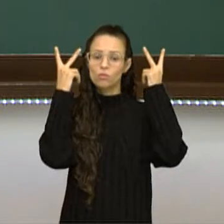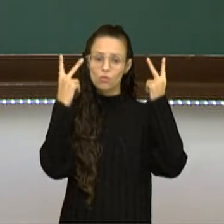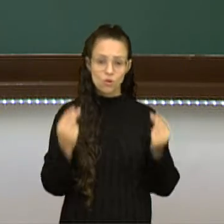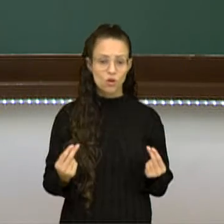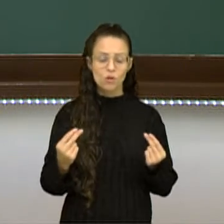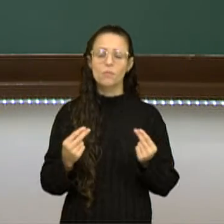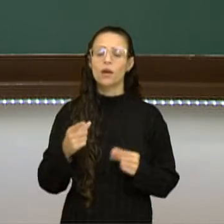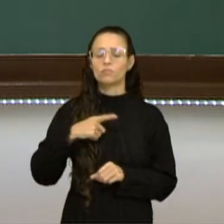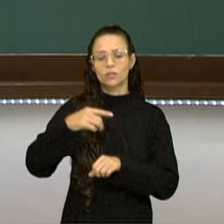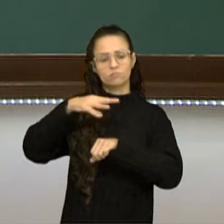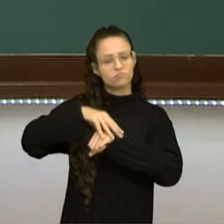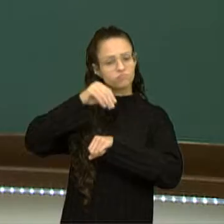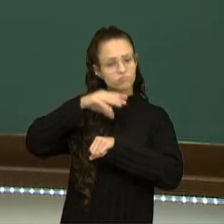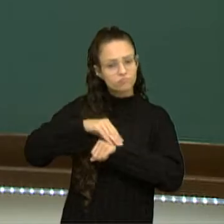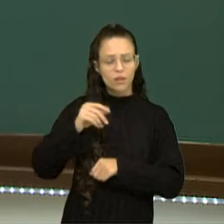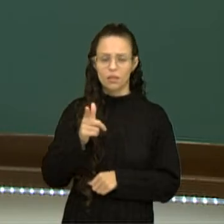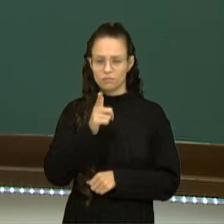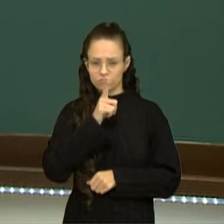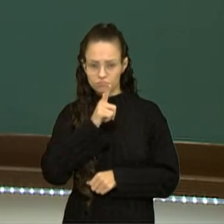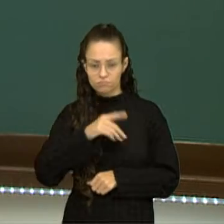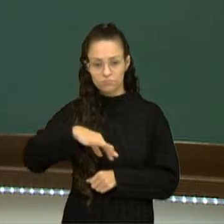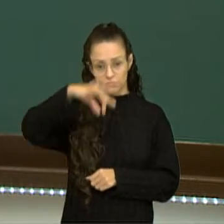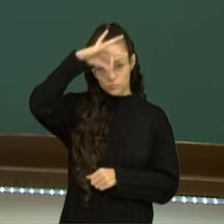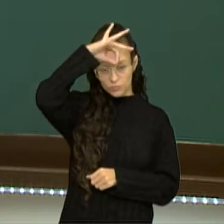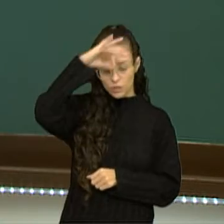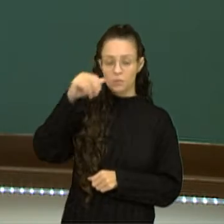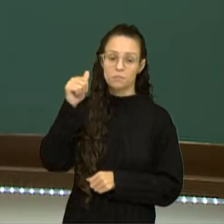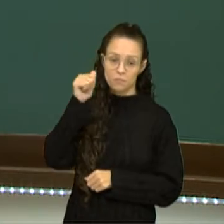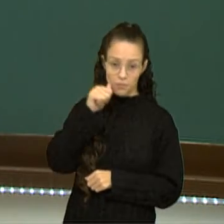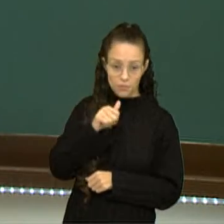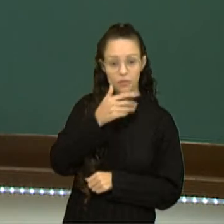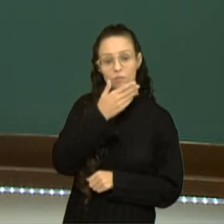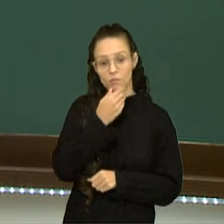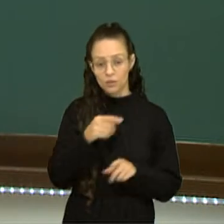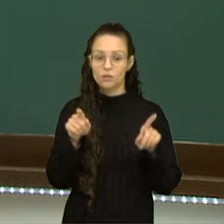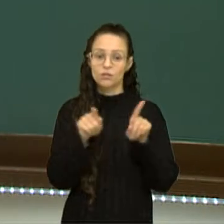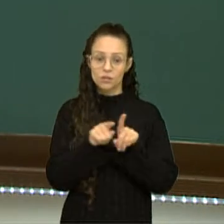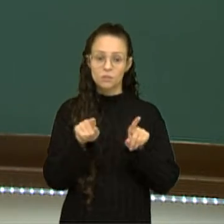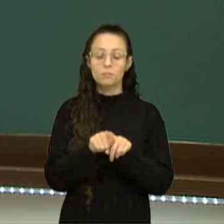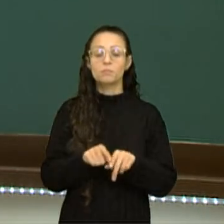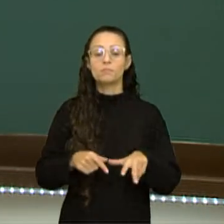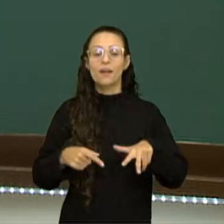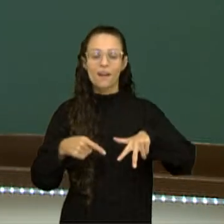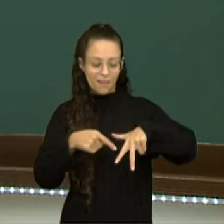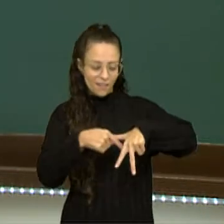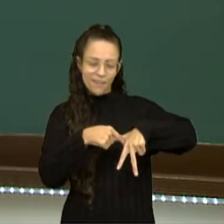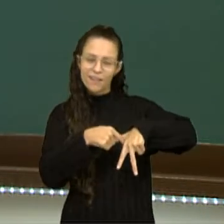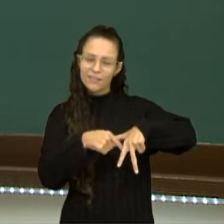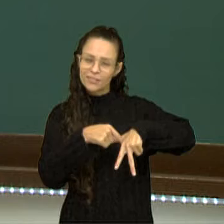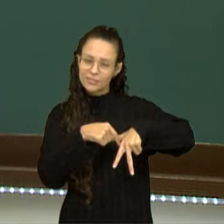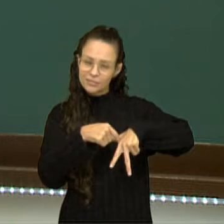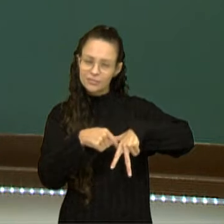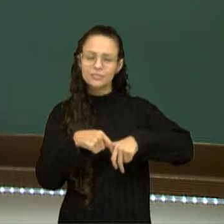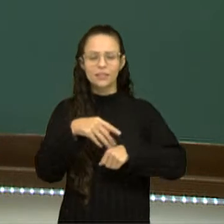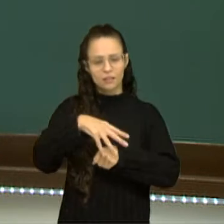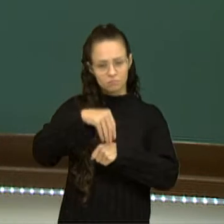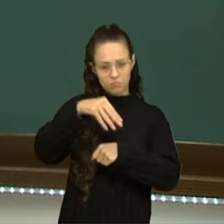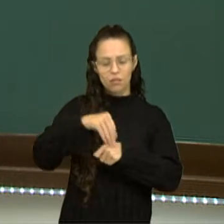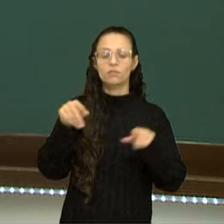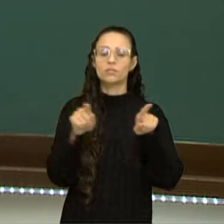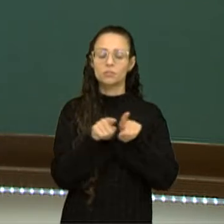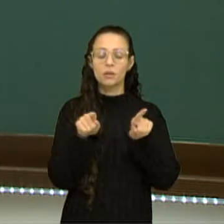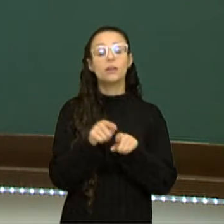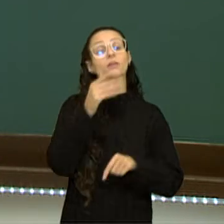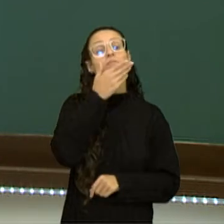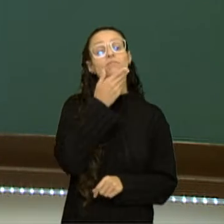o nascimento de pelos nessas áreas para os dois sexos e também nas axilas. Nos meninos, os pelos